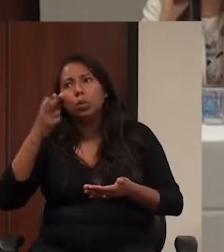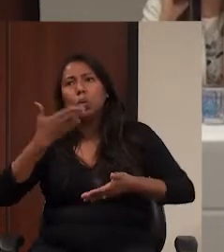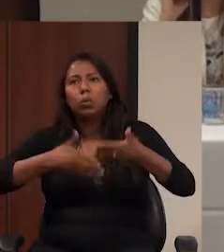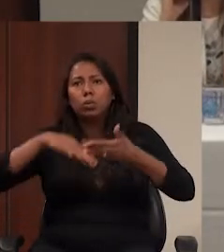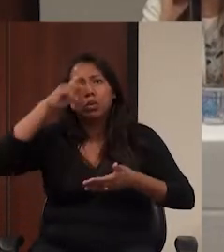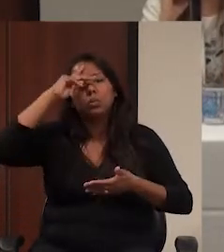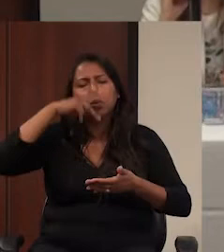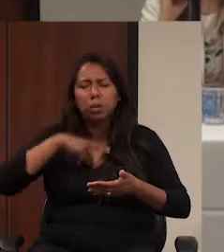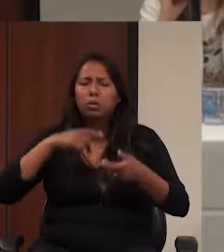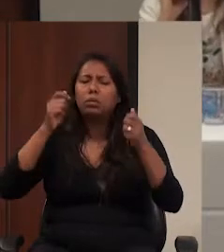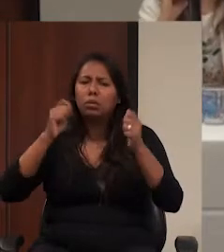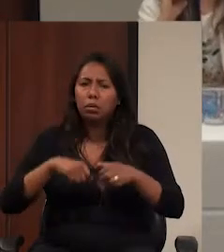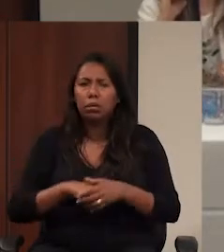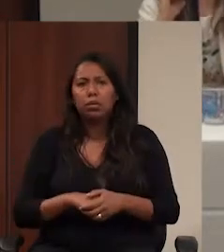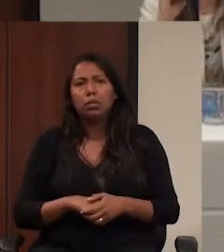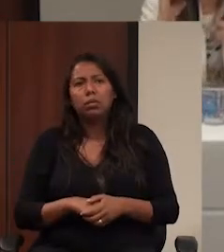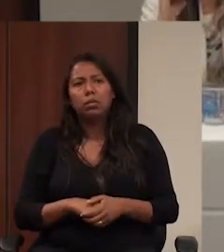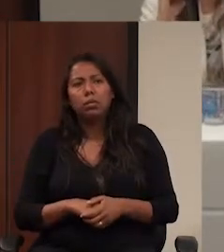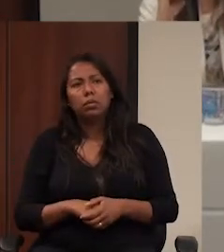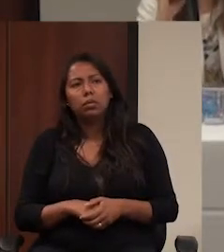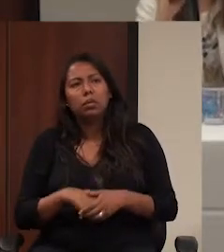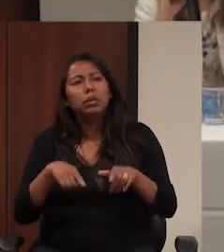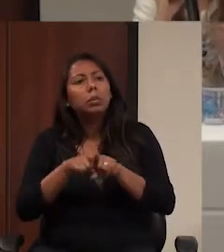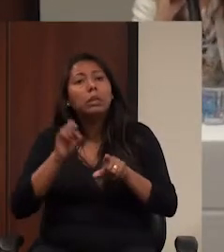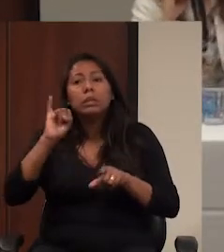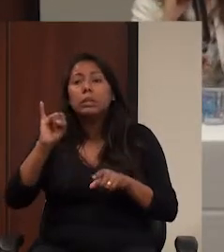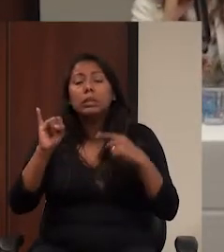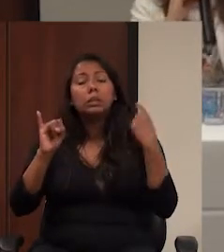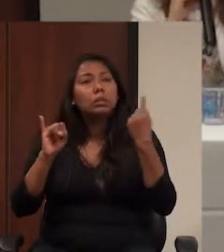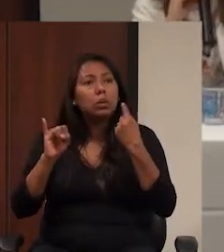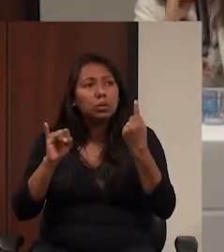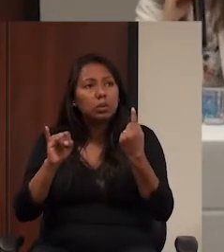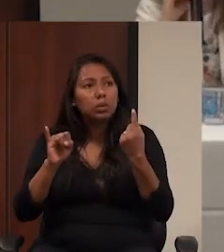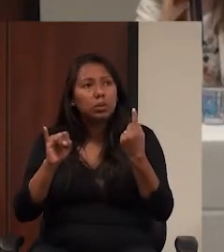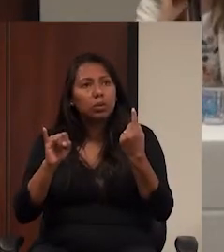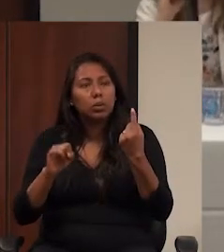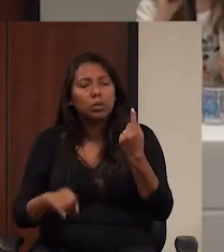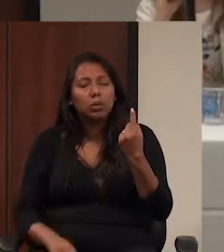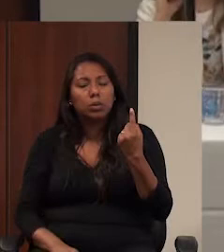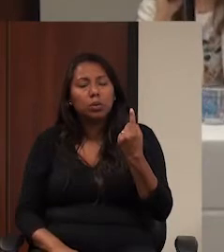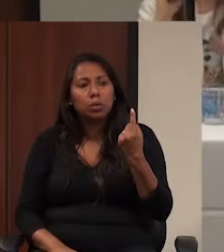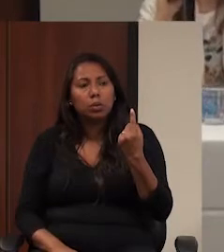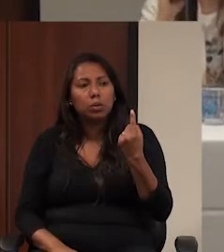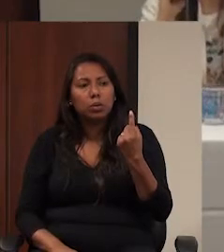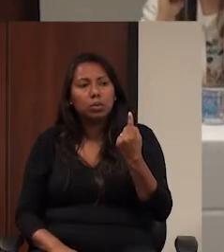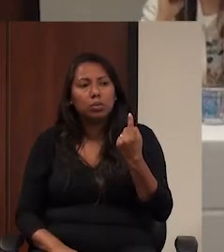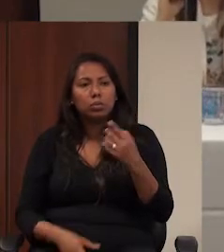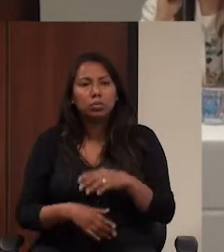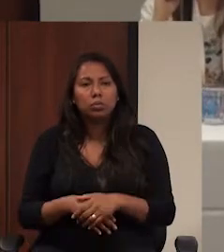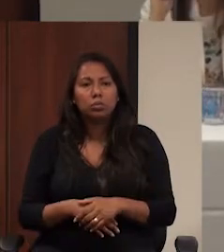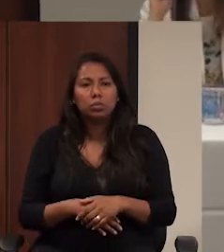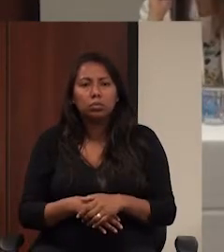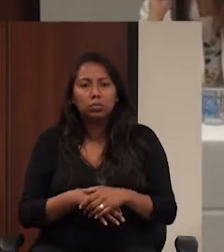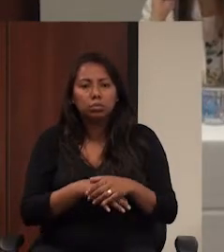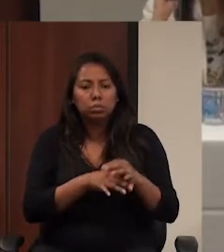assuntos legais, e mesmo que ele não consiga sozinho, é incapaz no sentido de não ter autonomia, né? Para fazer a gestão de rotina